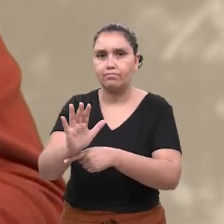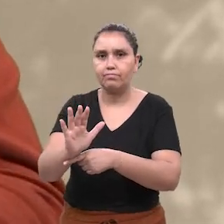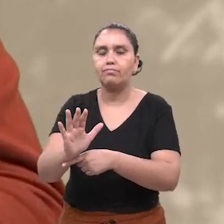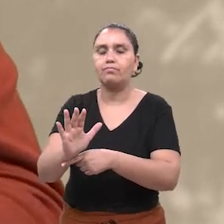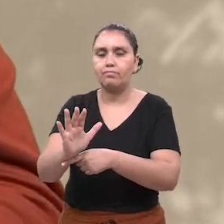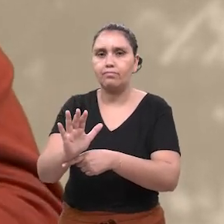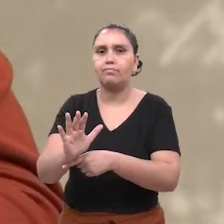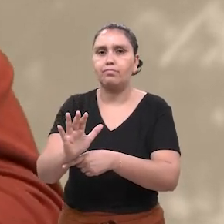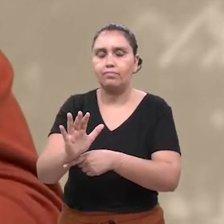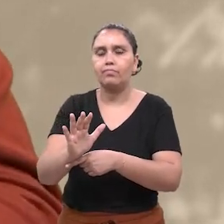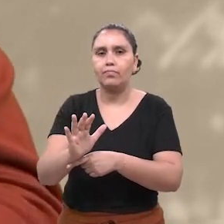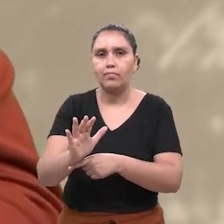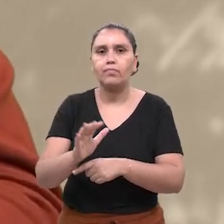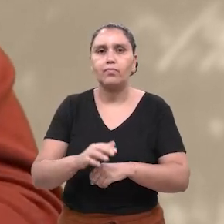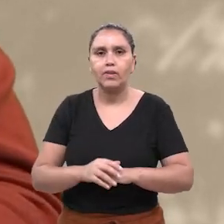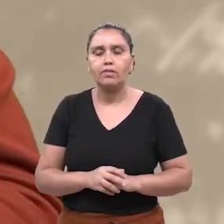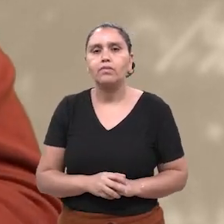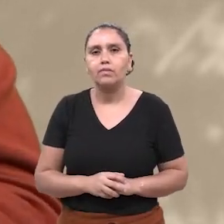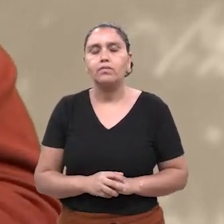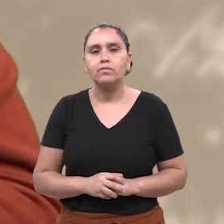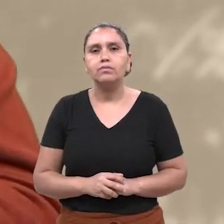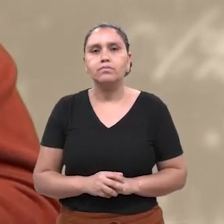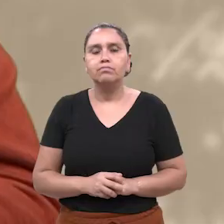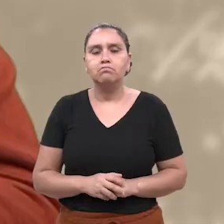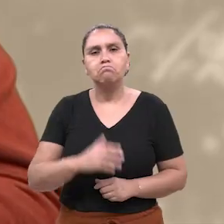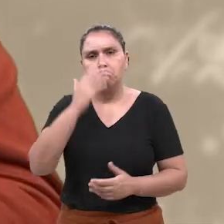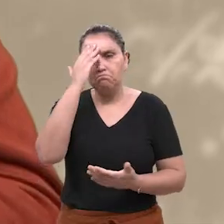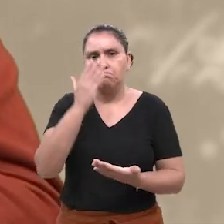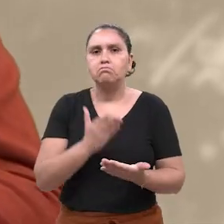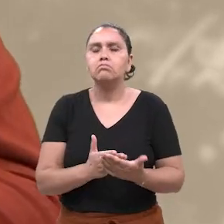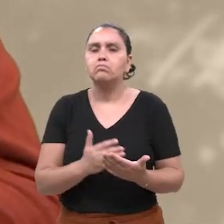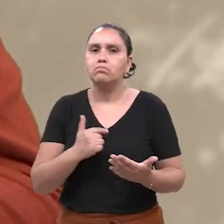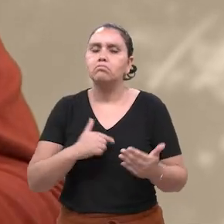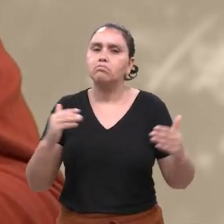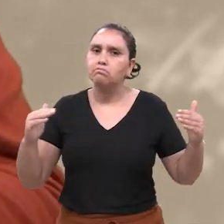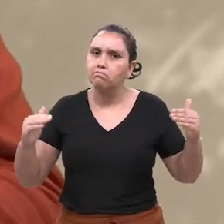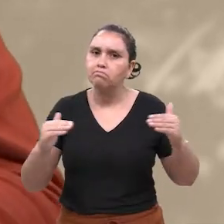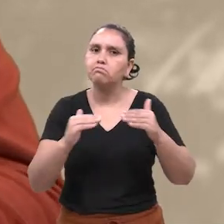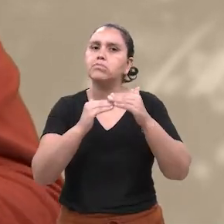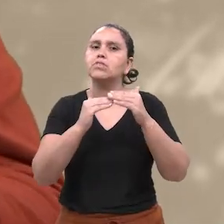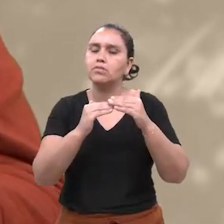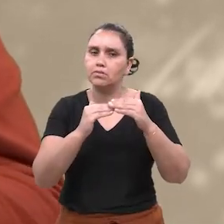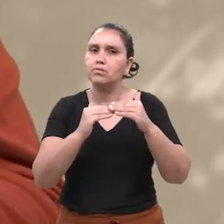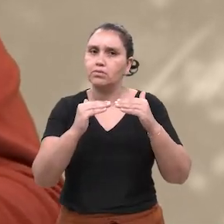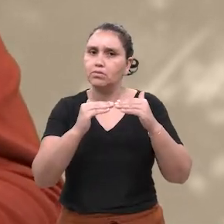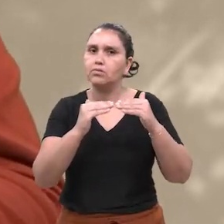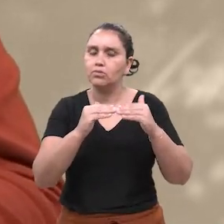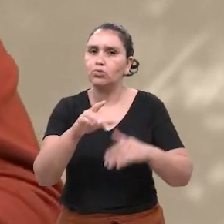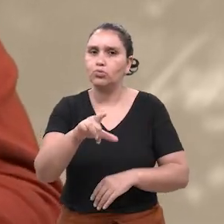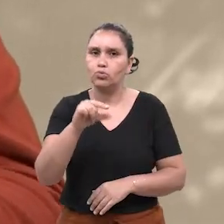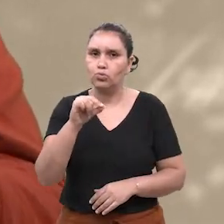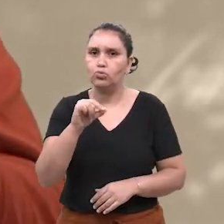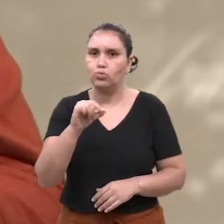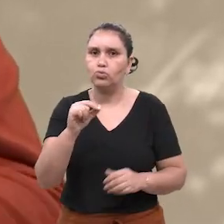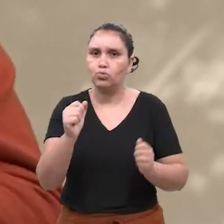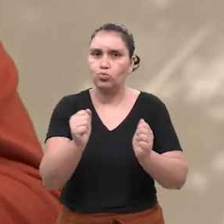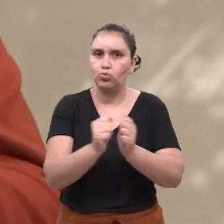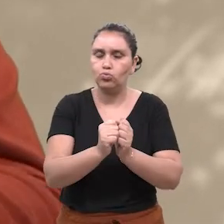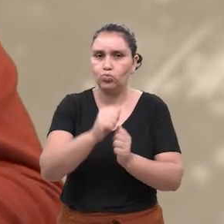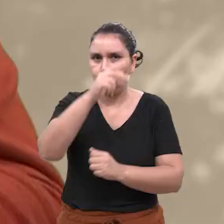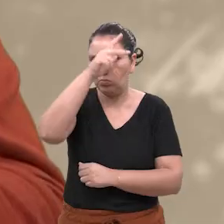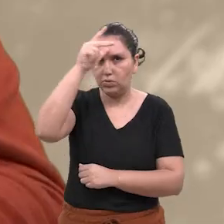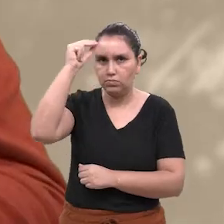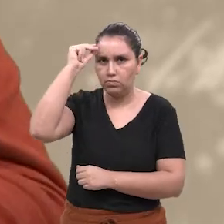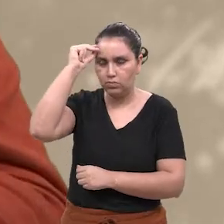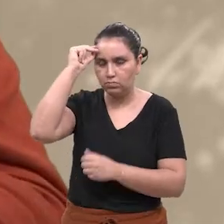na época e precisavam de auxílio na época. Então, acredito ter tomado as decisões certas, junto